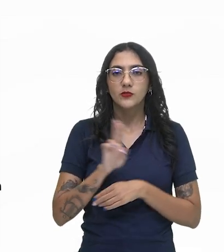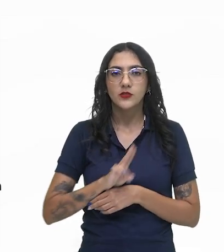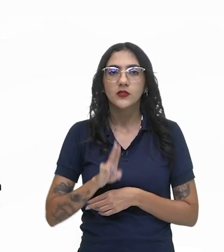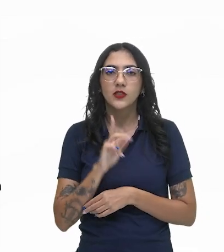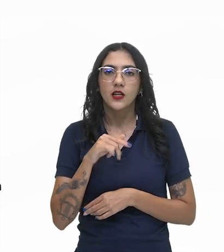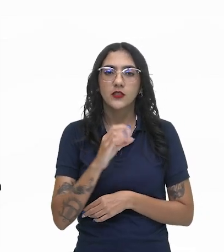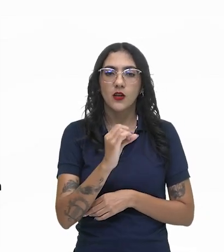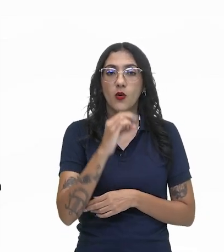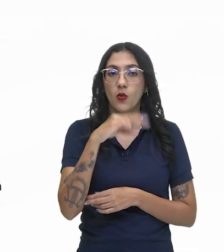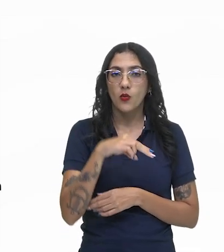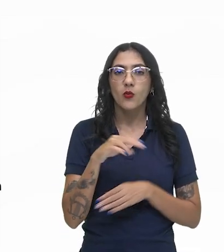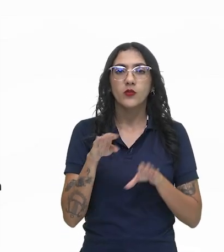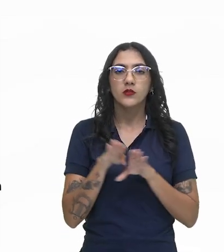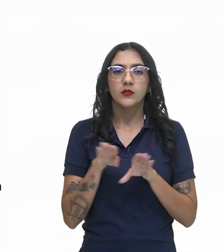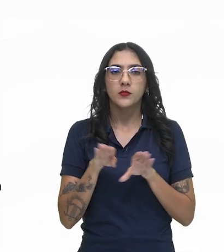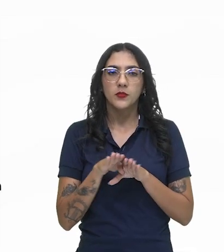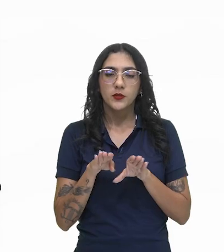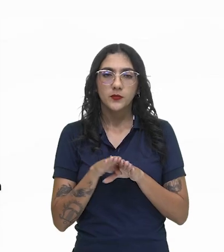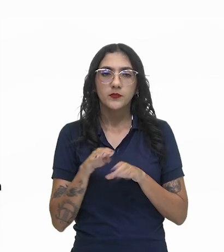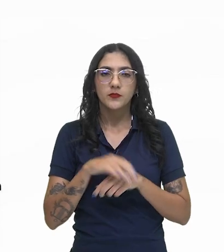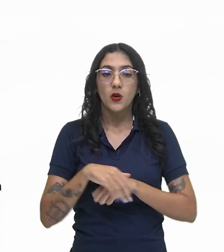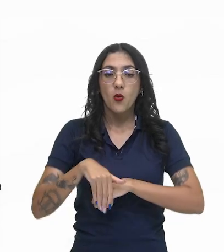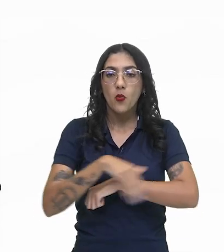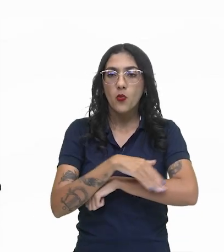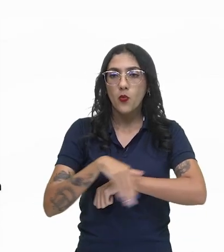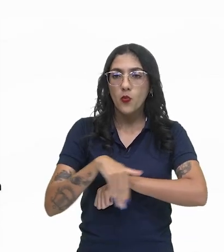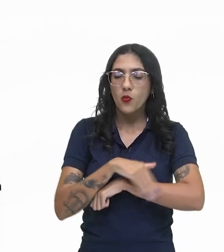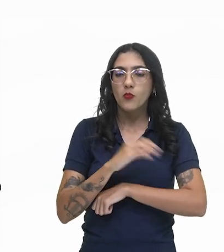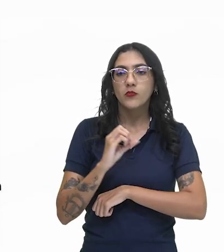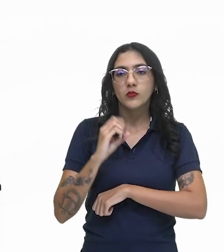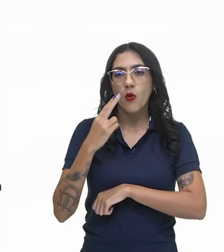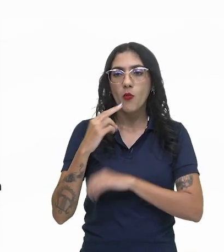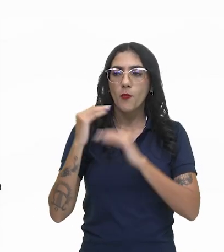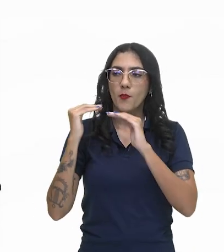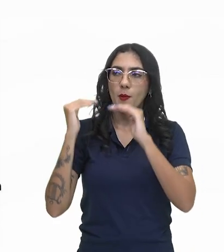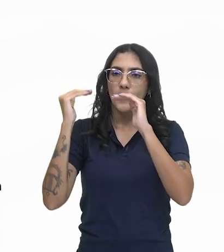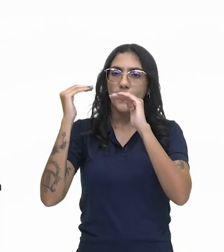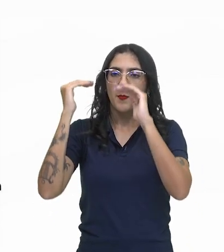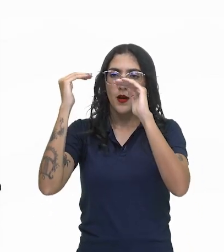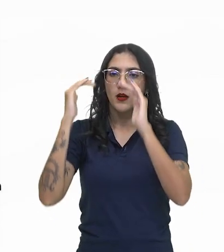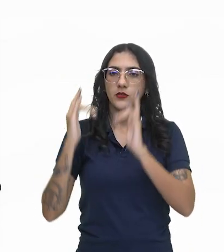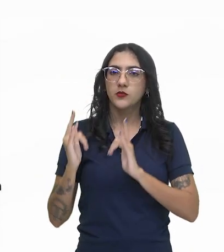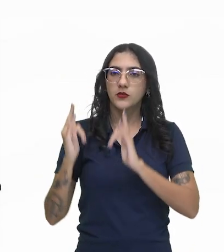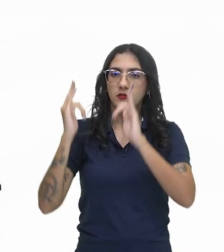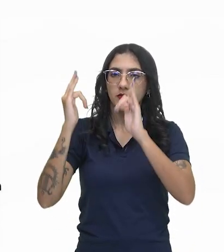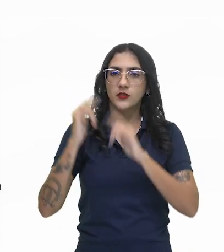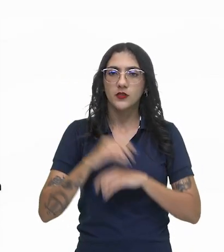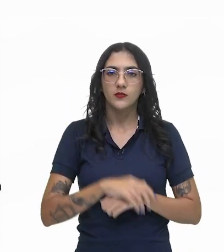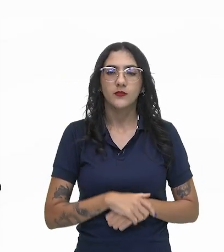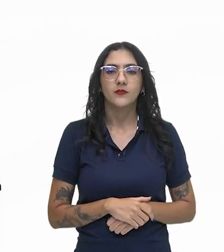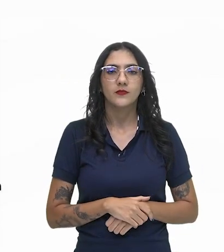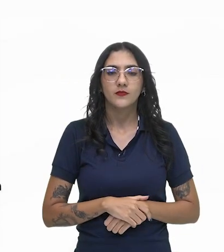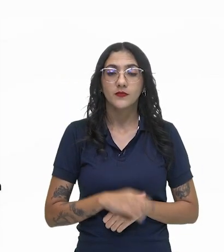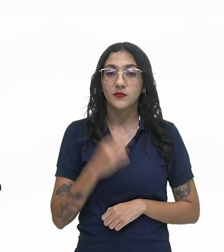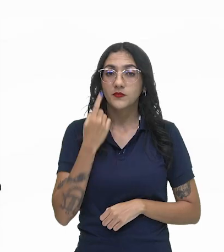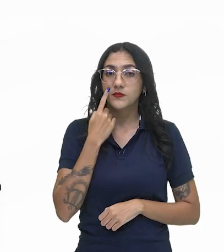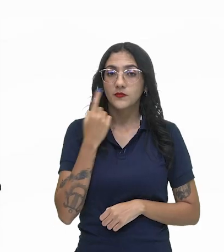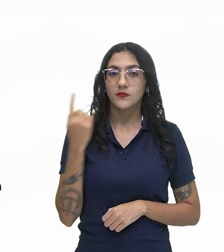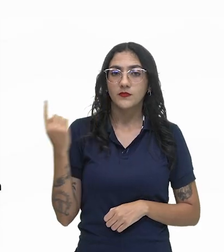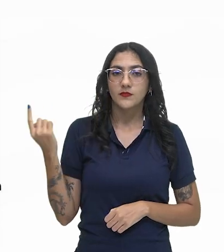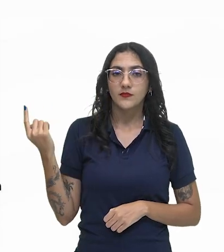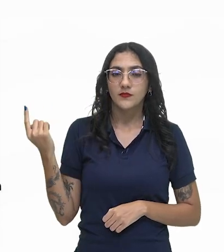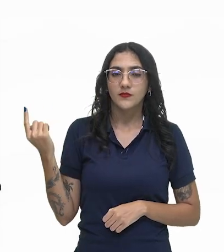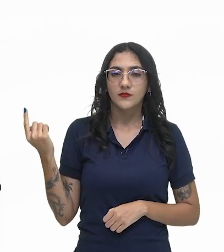falar de street and floor, que são ruas e andar em um edifício. Olha aí a frase, ó. My